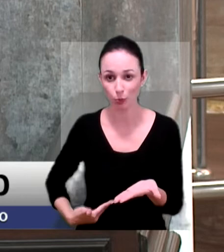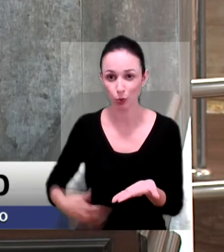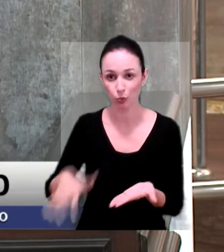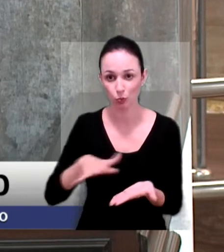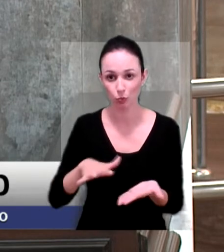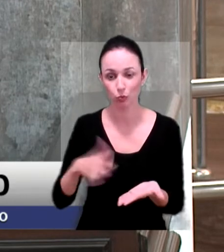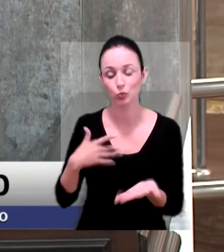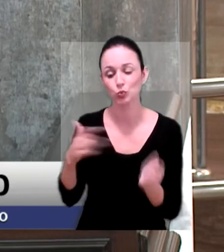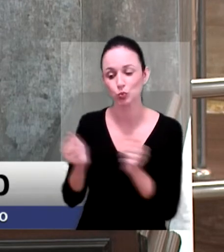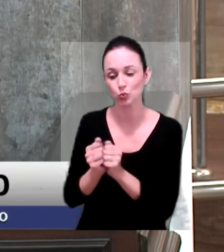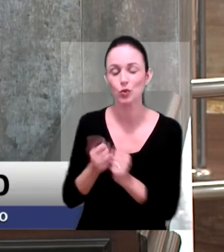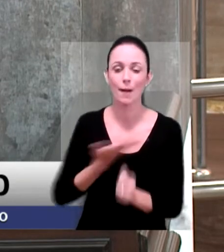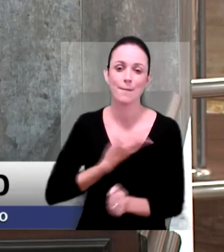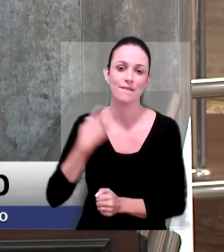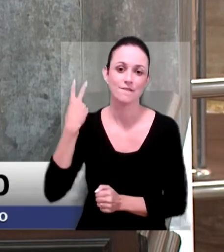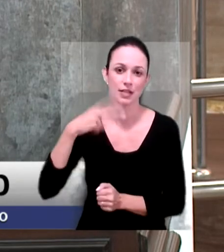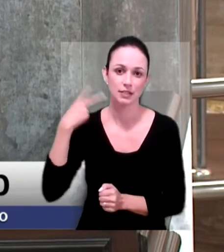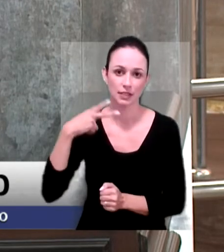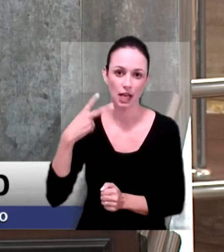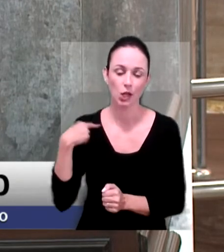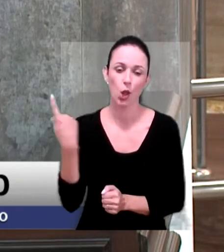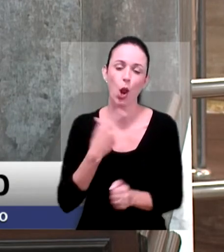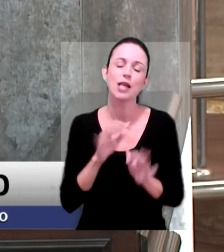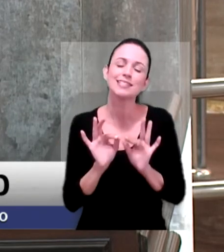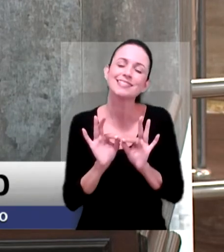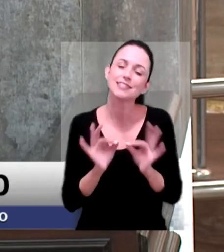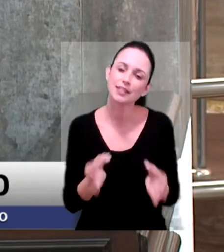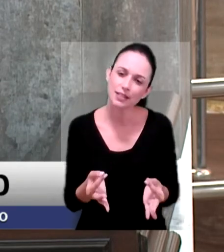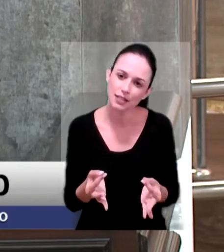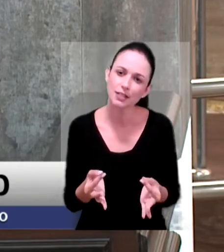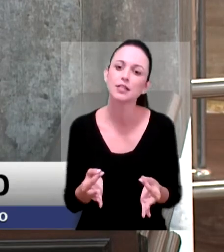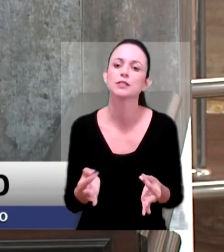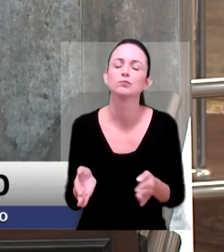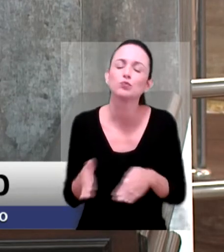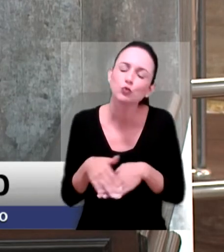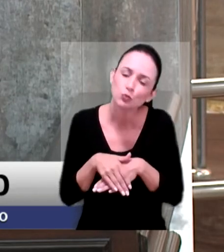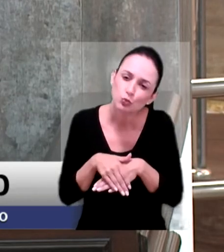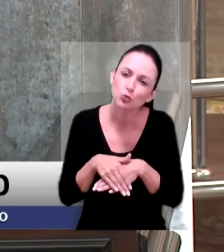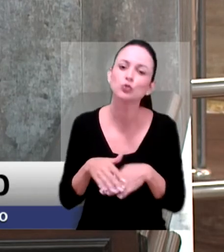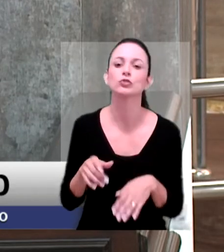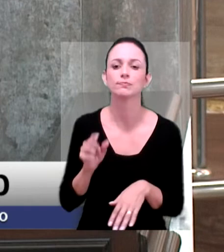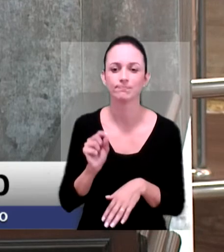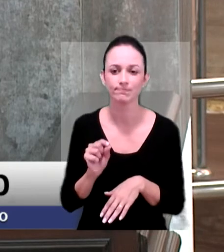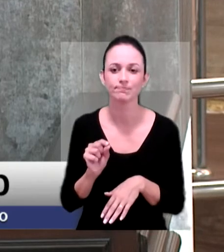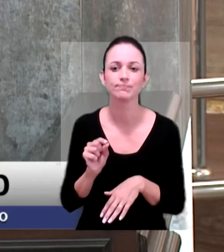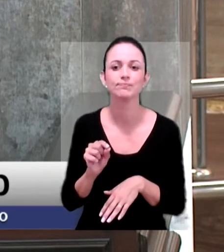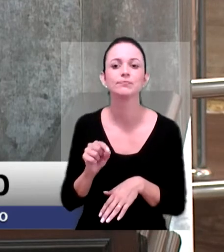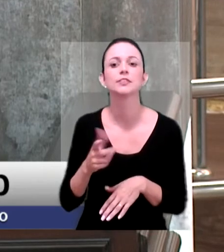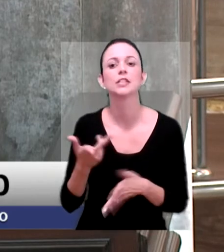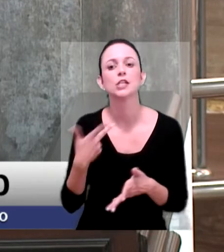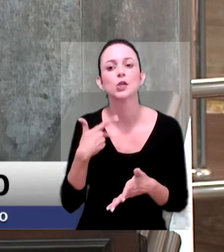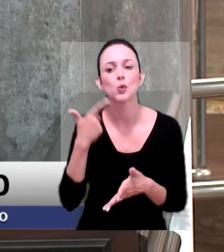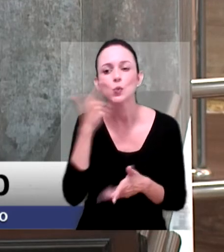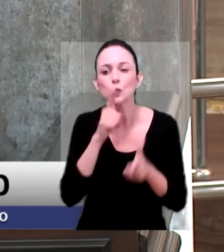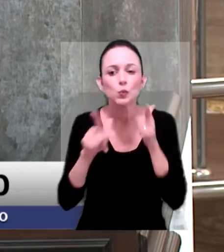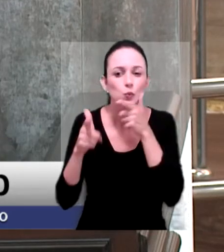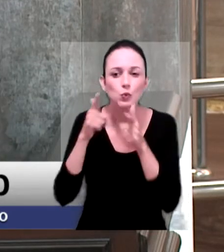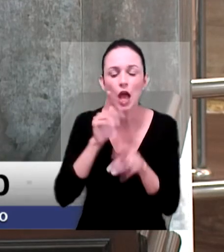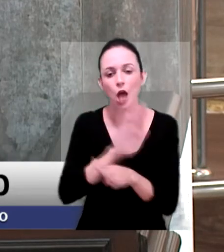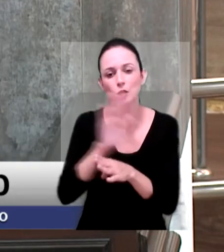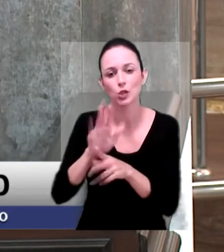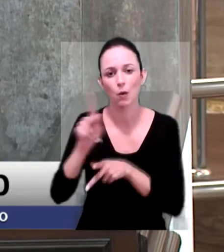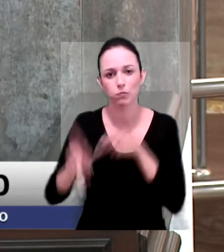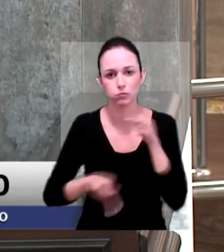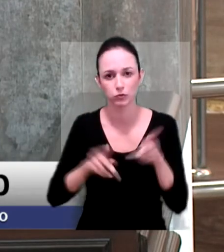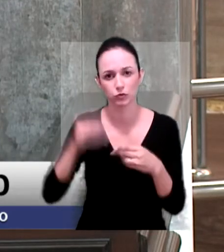vereadores, na nossa simplicidade e humildade, estar conseguindo o êxito da população. Então, sou muito grato a cada um de